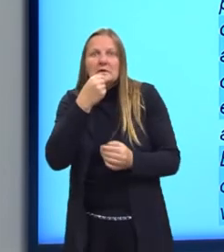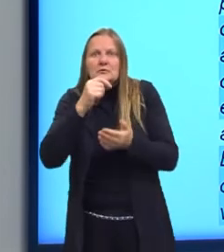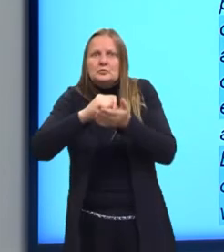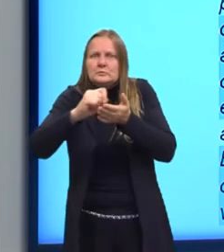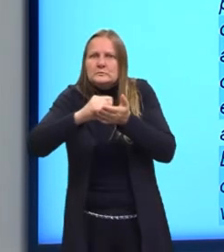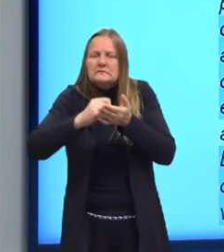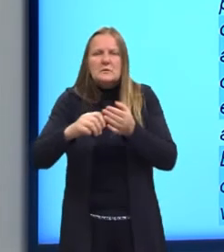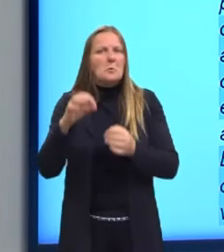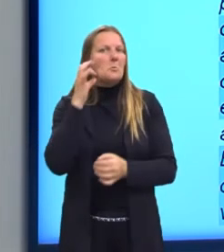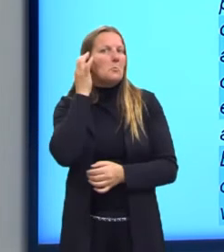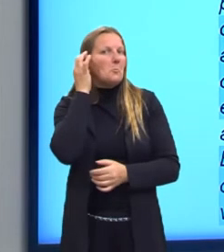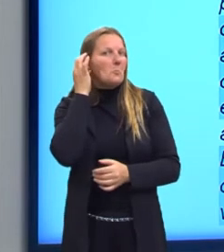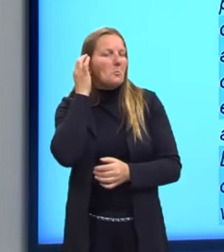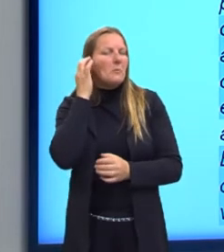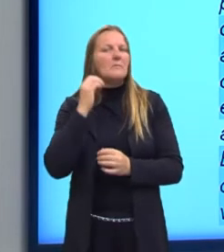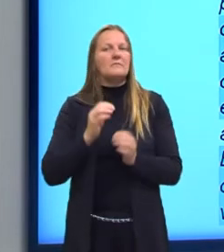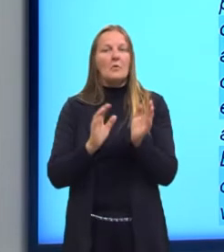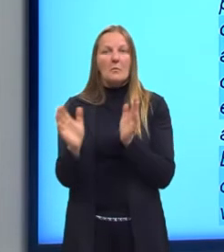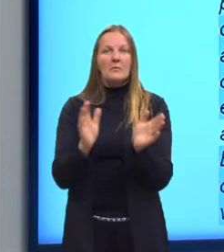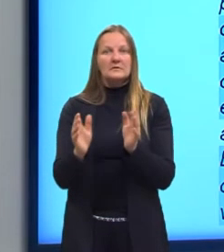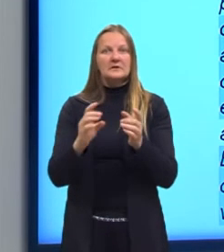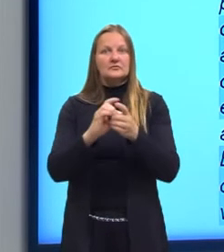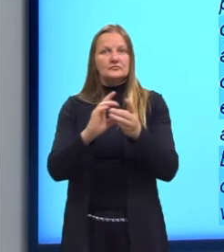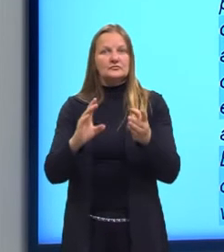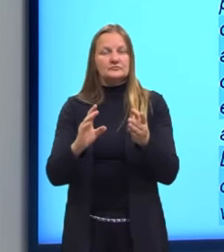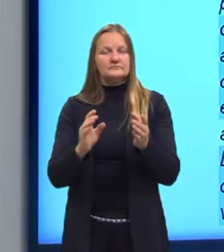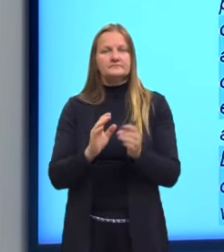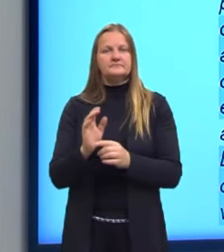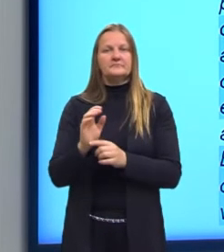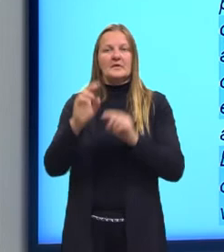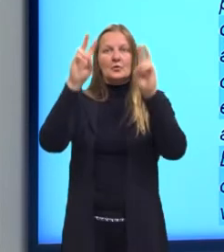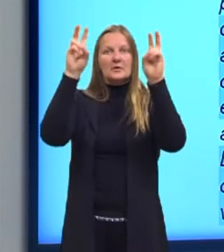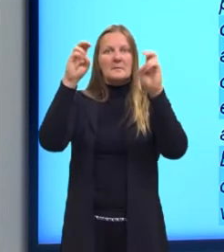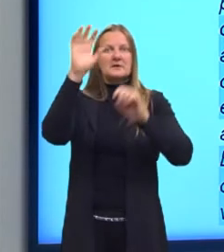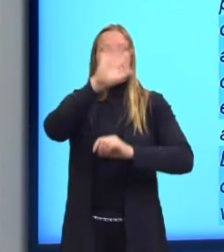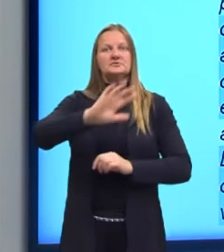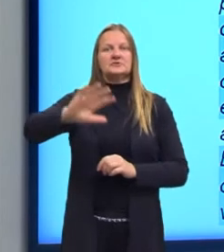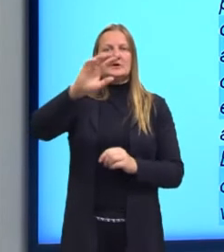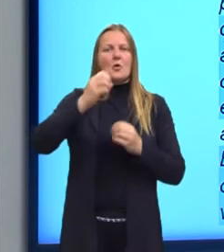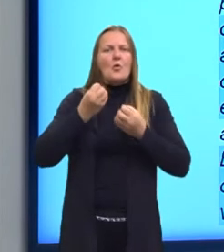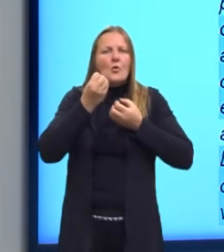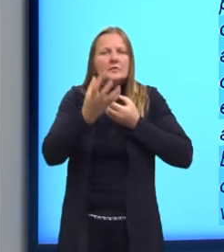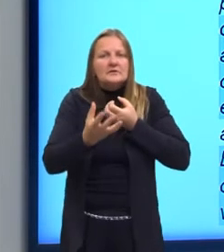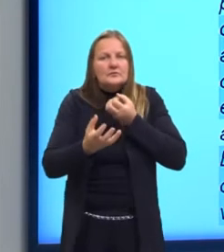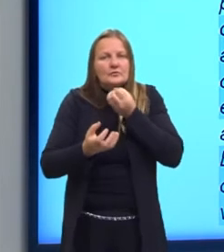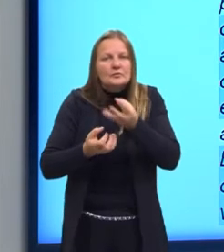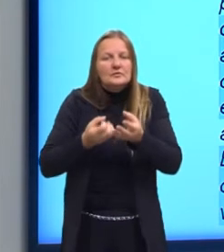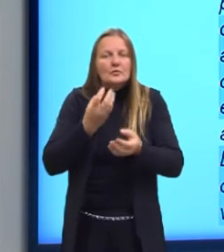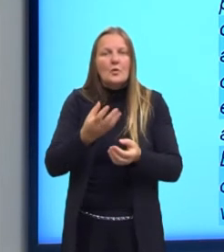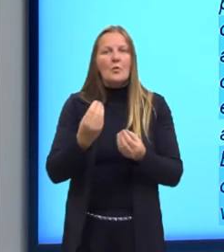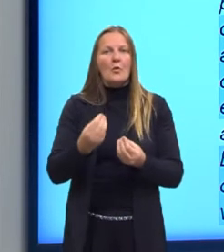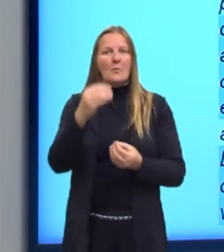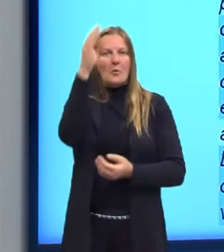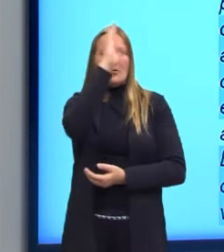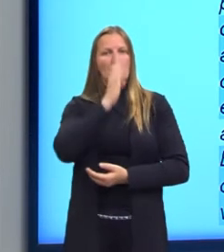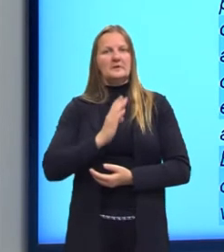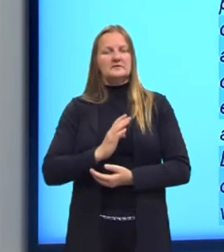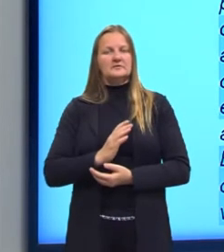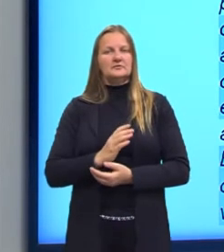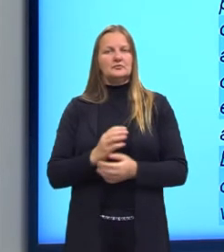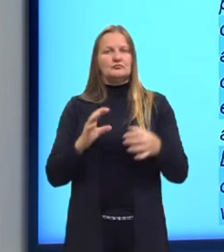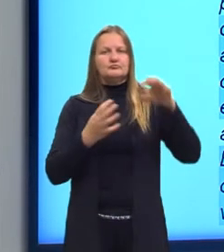sobre o acesso ao cinema no Brasil que é a temática e contando como é o Brasil em relação a essa